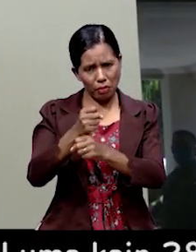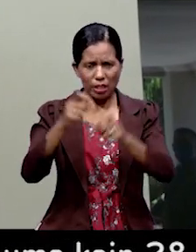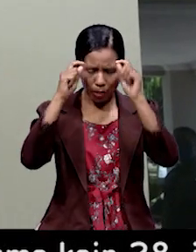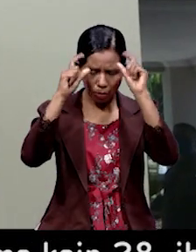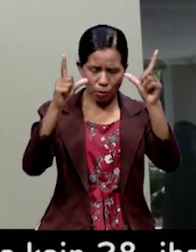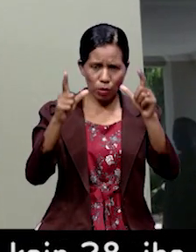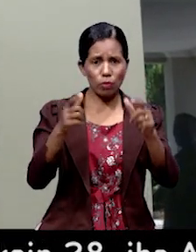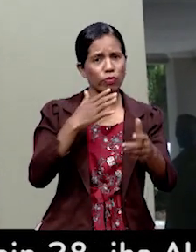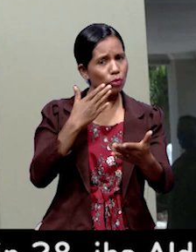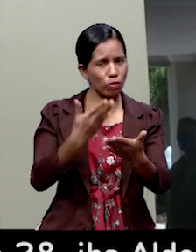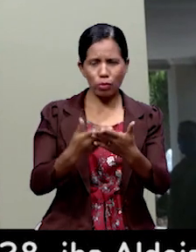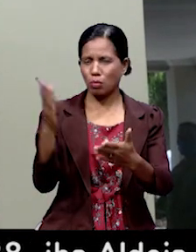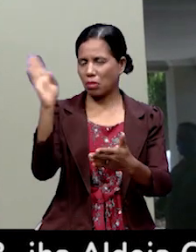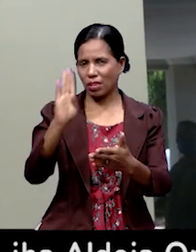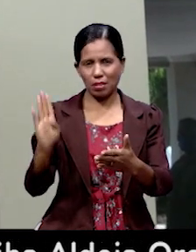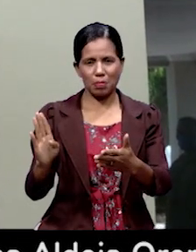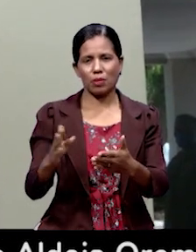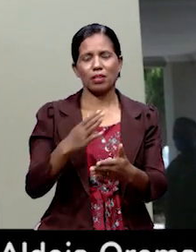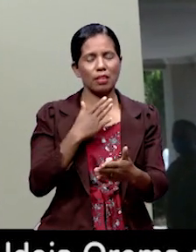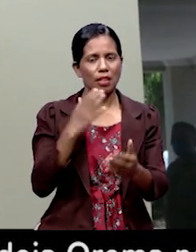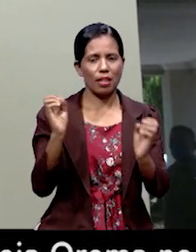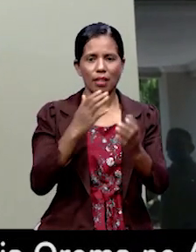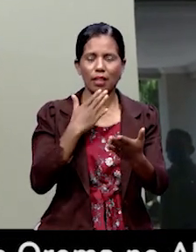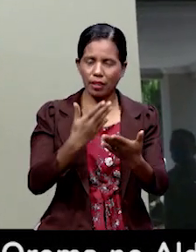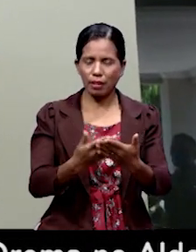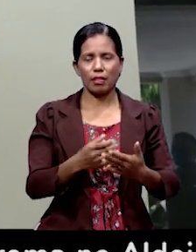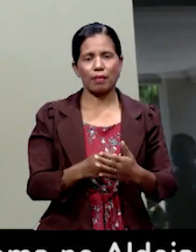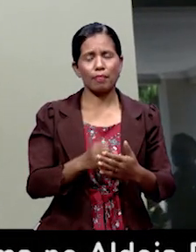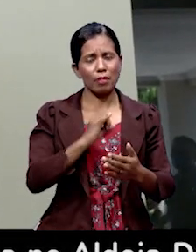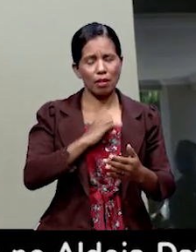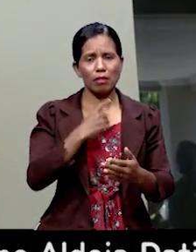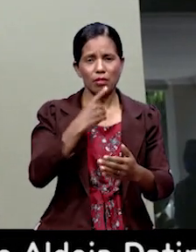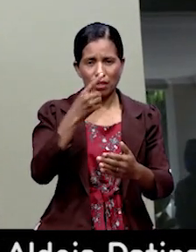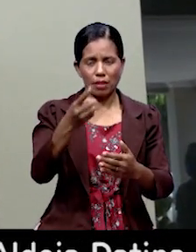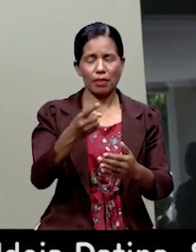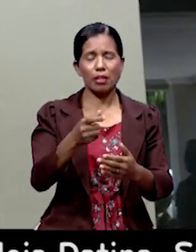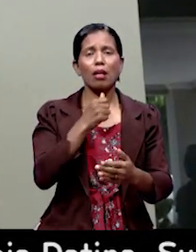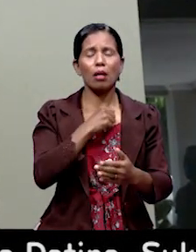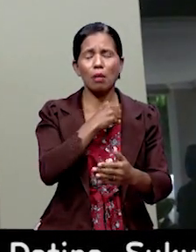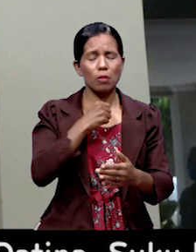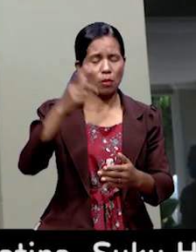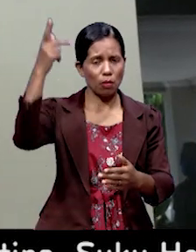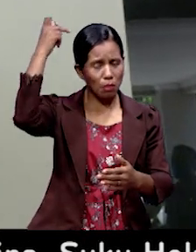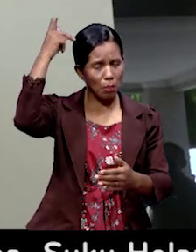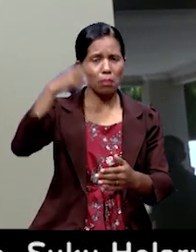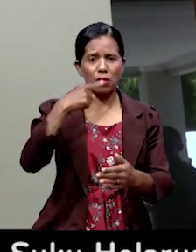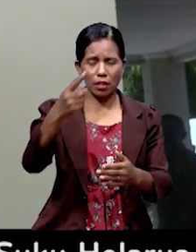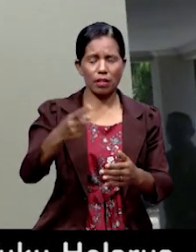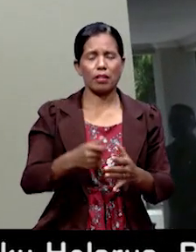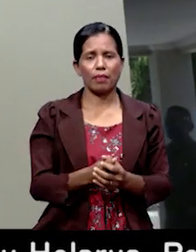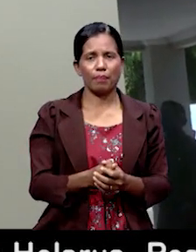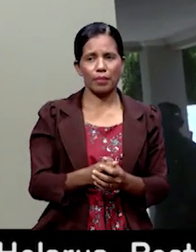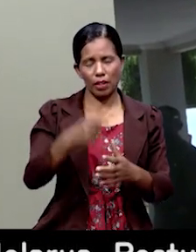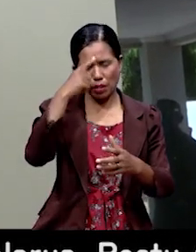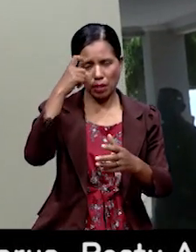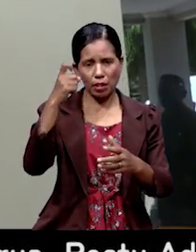Brasil, nia, Colômbia. E amo papa, hateto nia. Dia cliu mos Costa Rica nia. Amo Costa Rica na